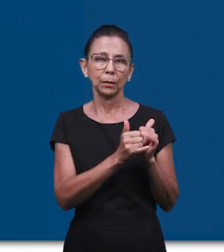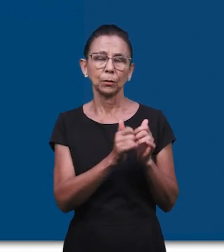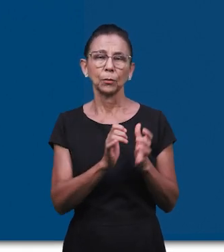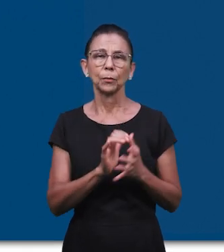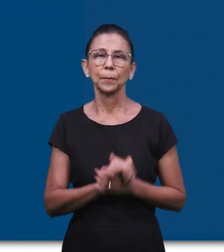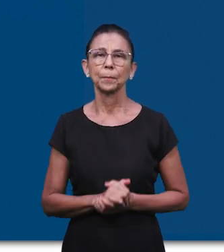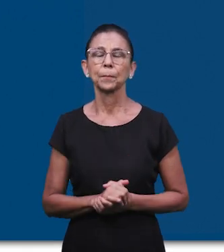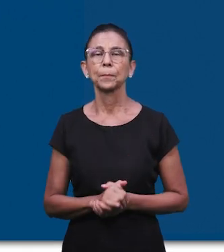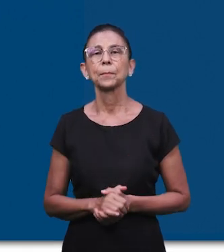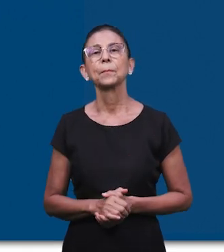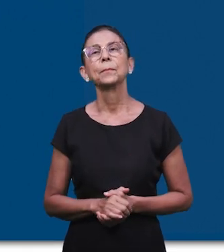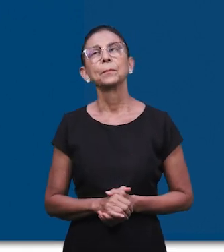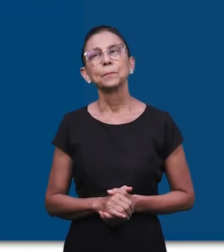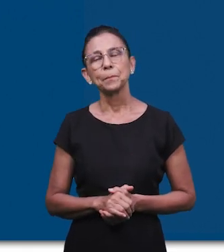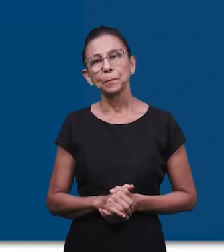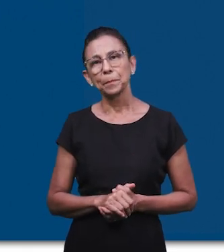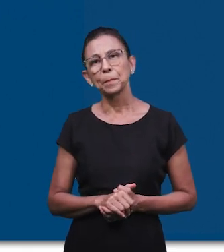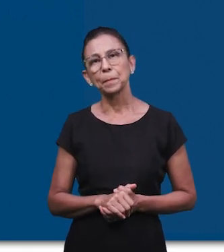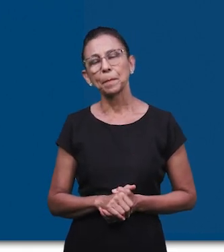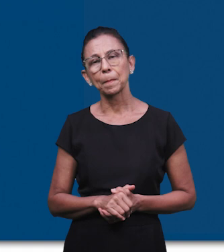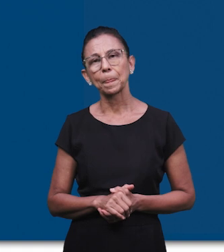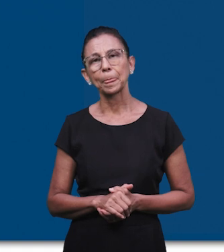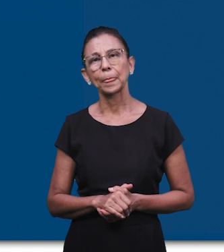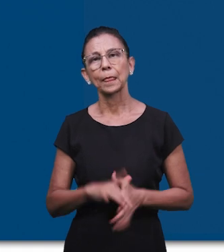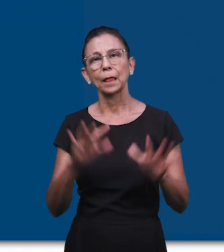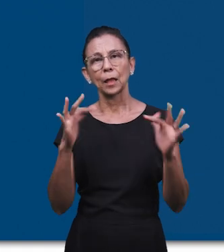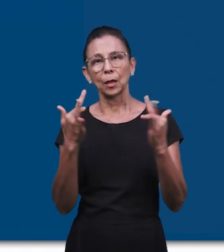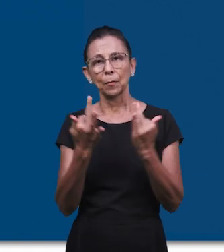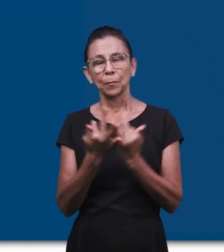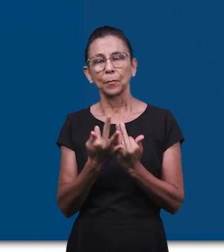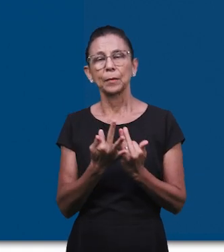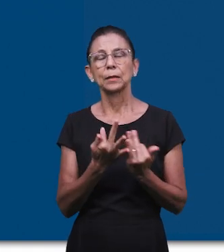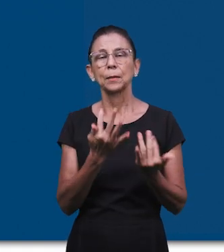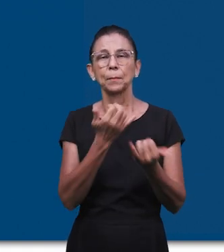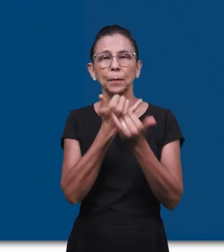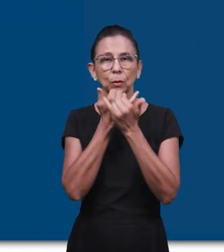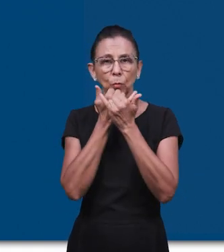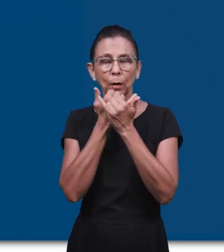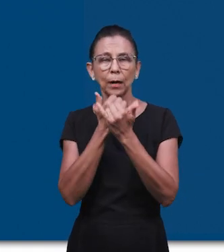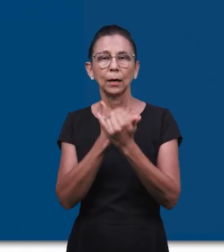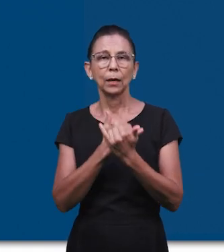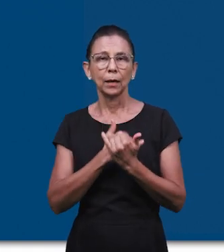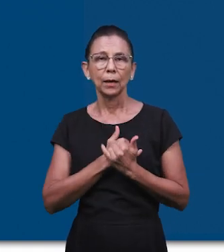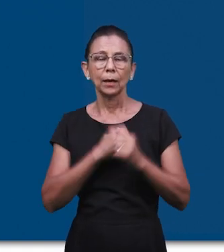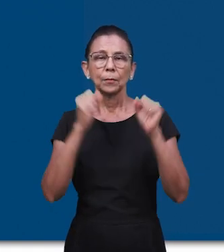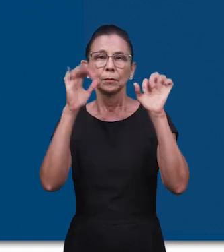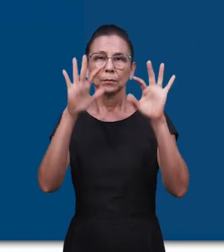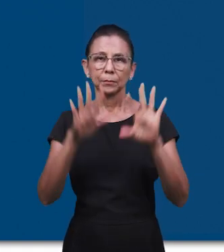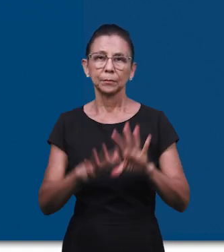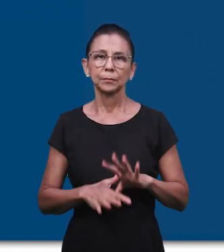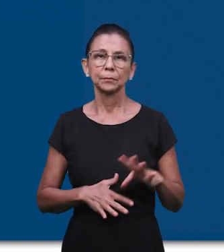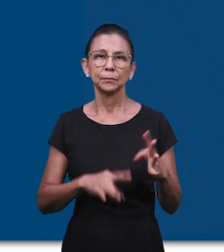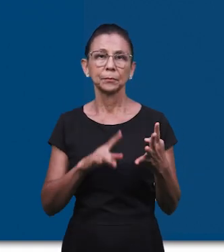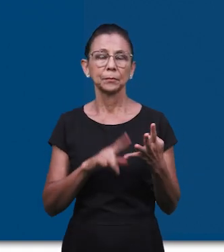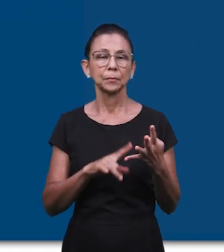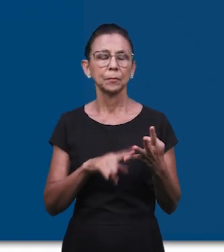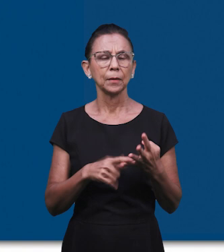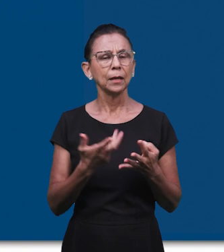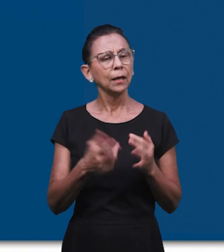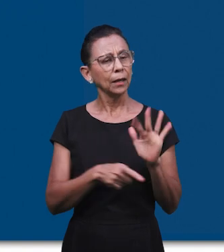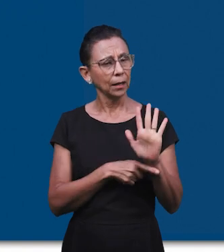que perdoar é uma família abençoada. E o quarto aspecto é: ofereça